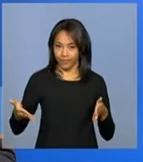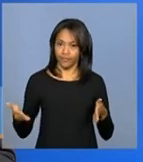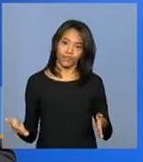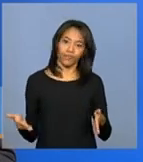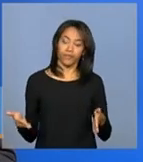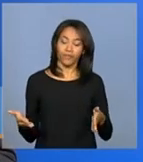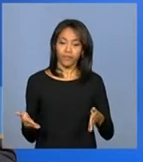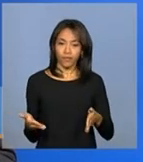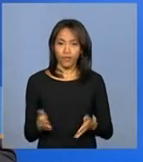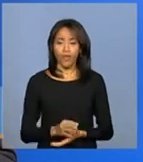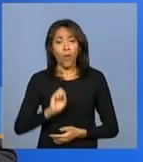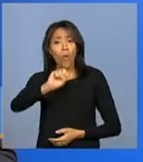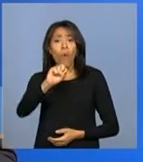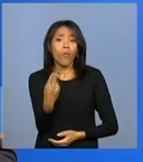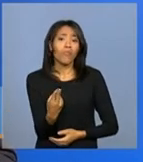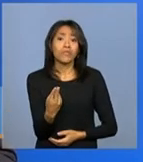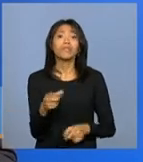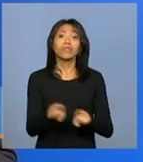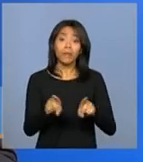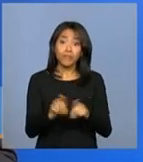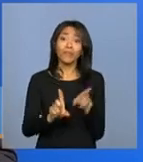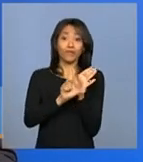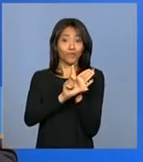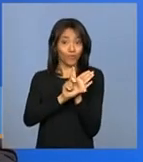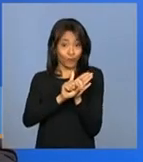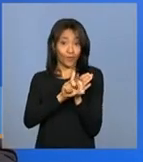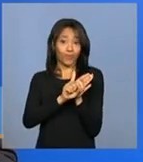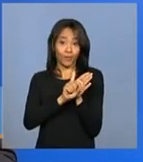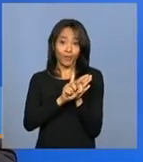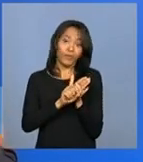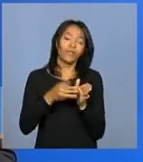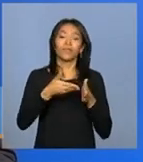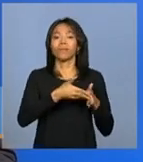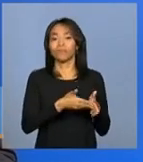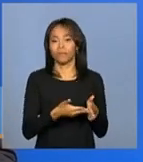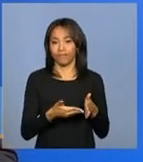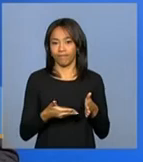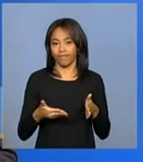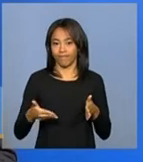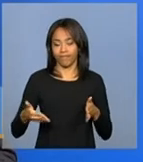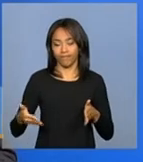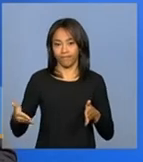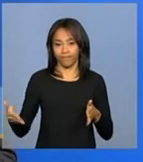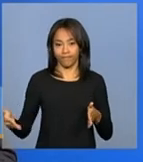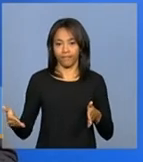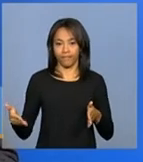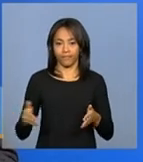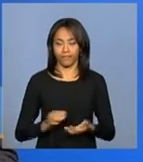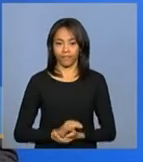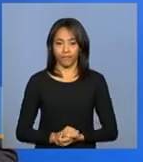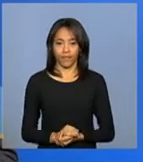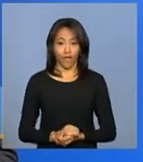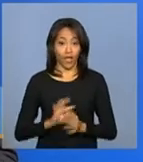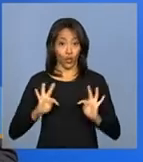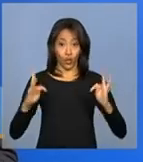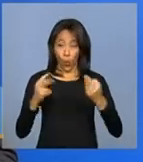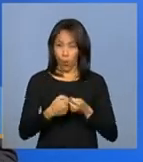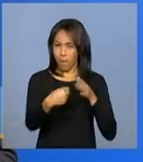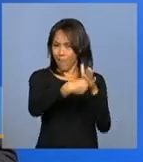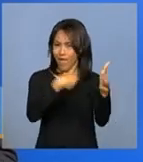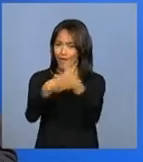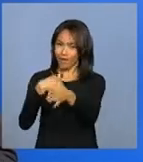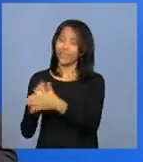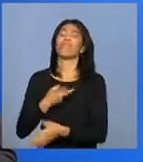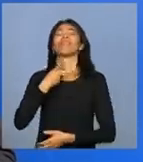mds.gov.br ou então Twitter@comunicação sem cedilha e sem o tio todas as